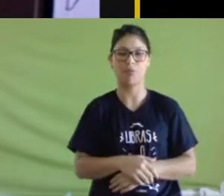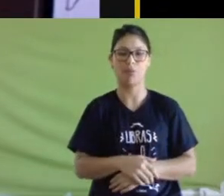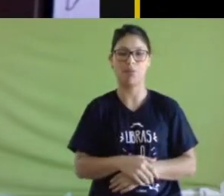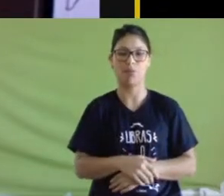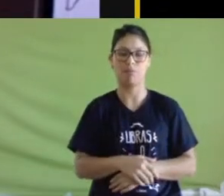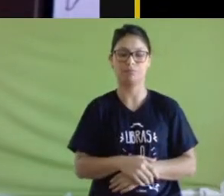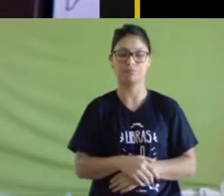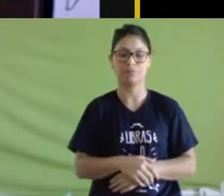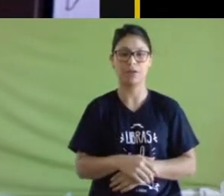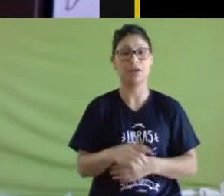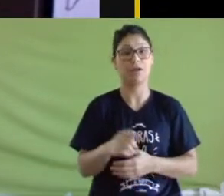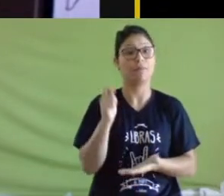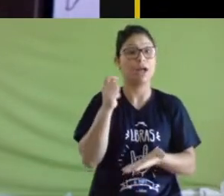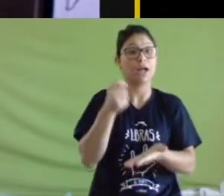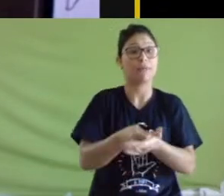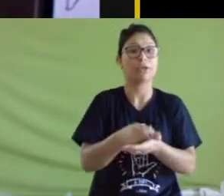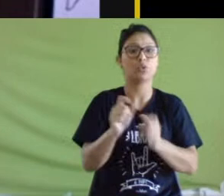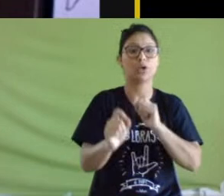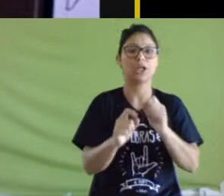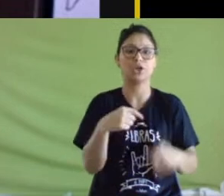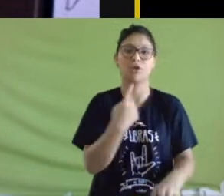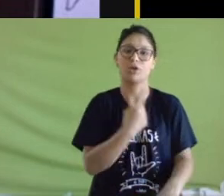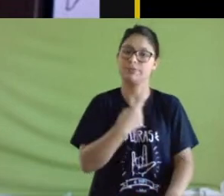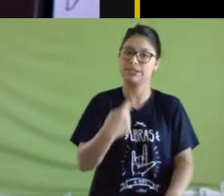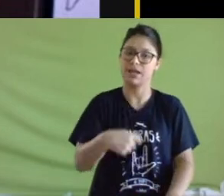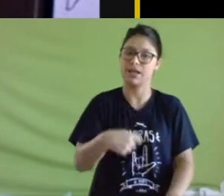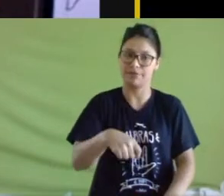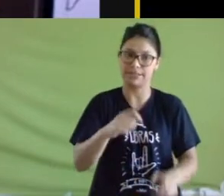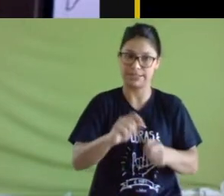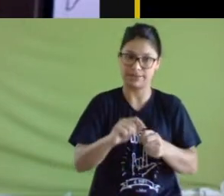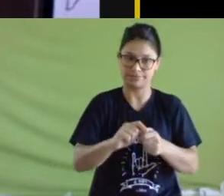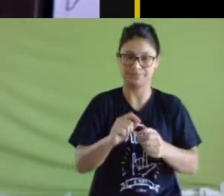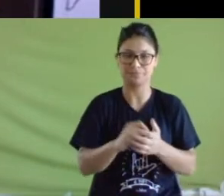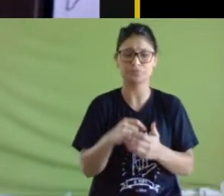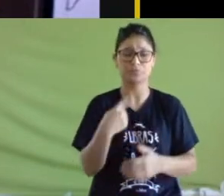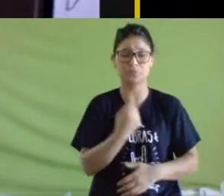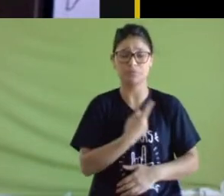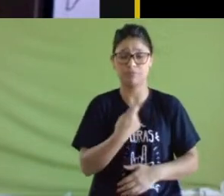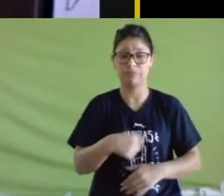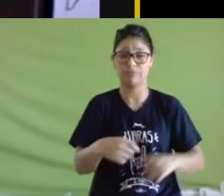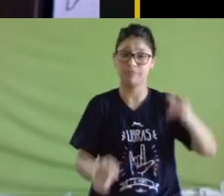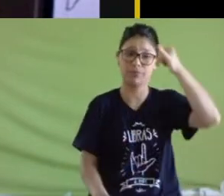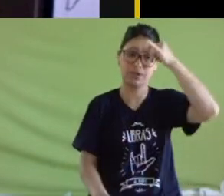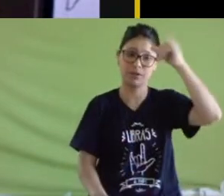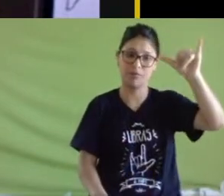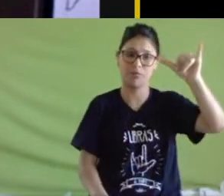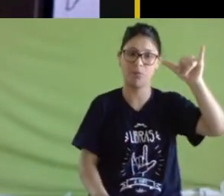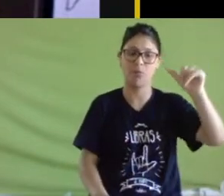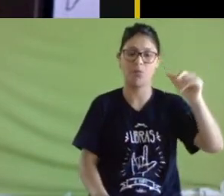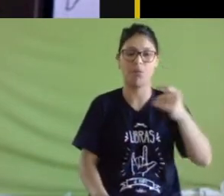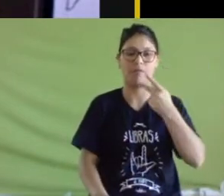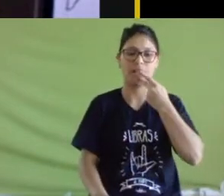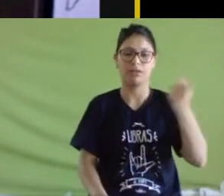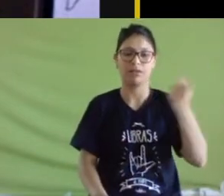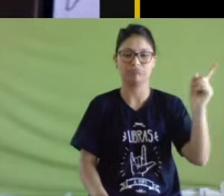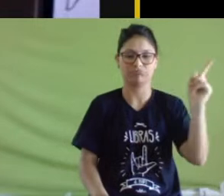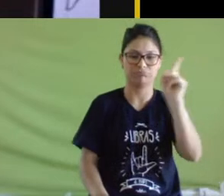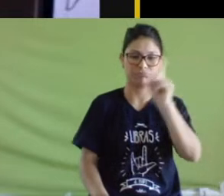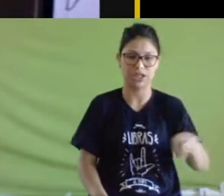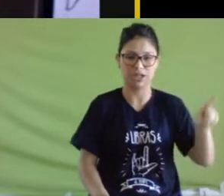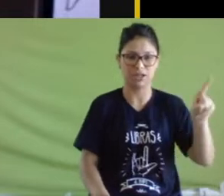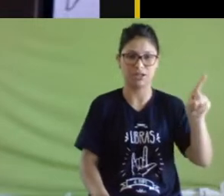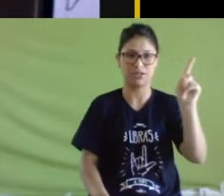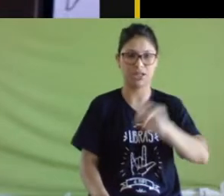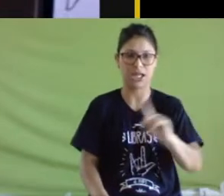nós devíamos fazer. Agora, nós devemos evitar a negação disso,